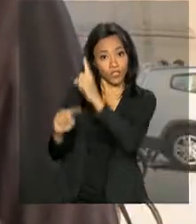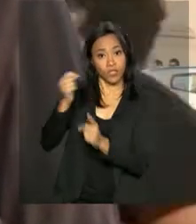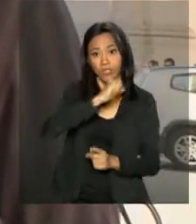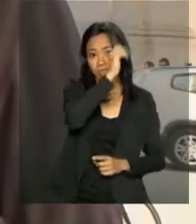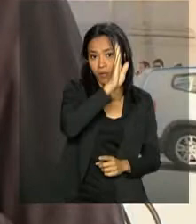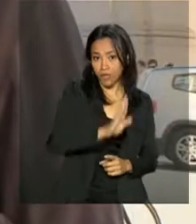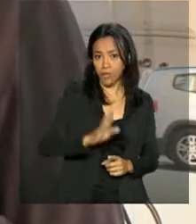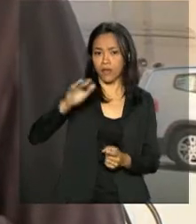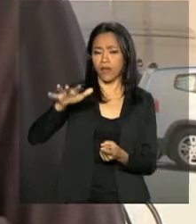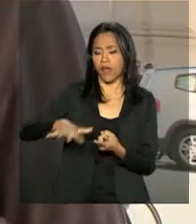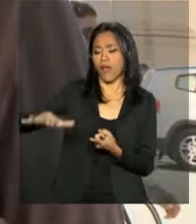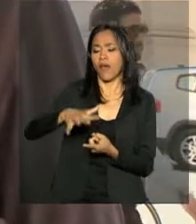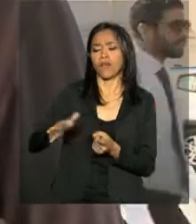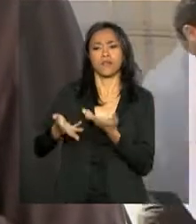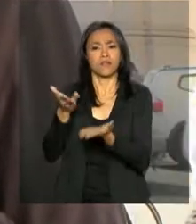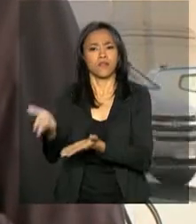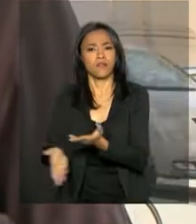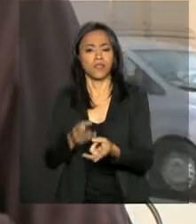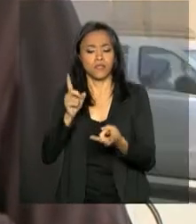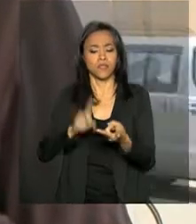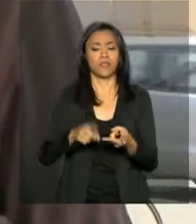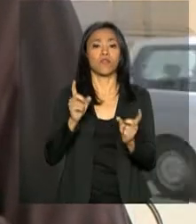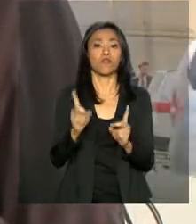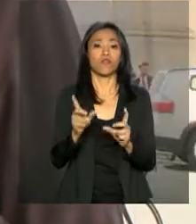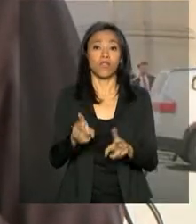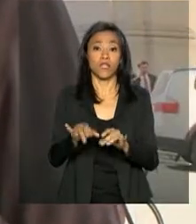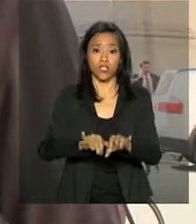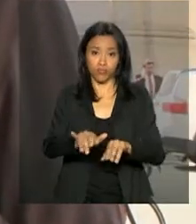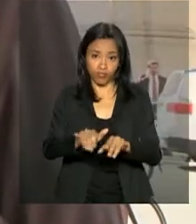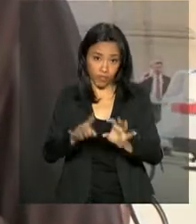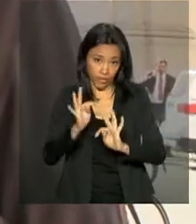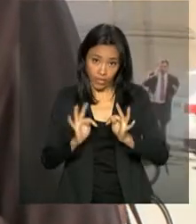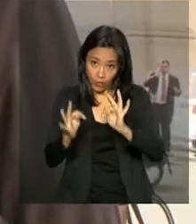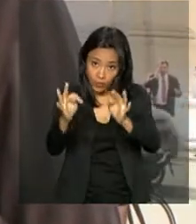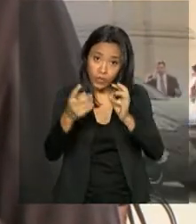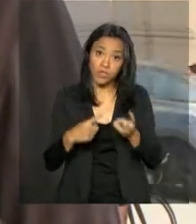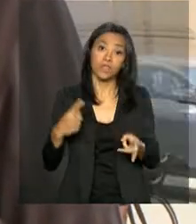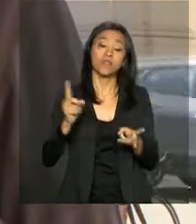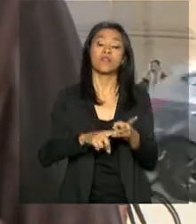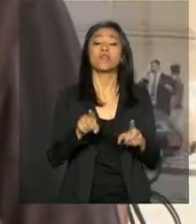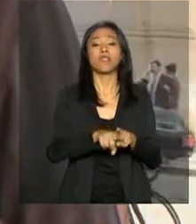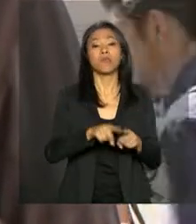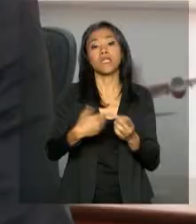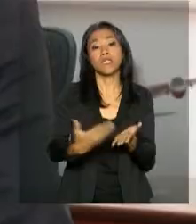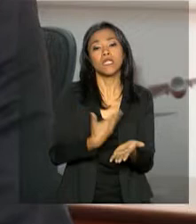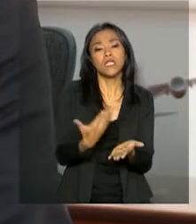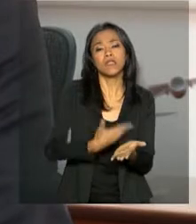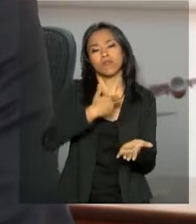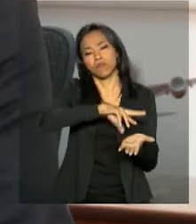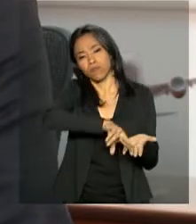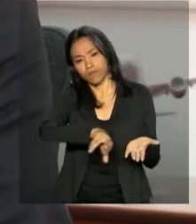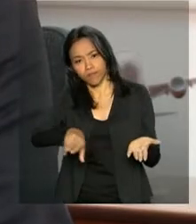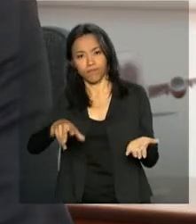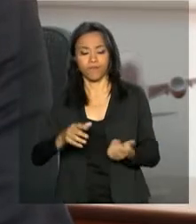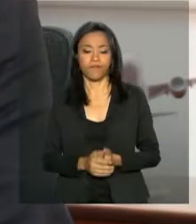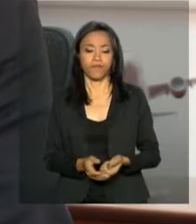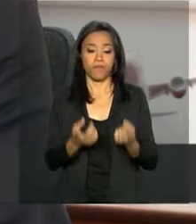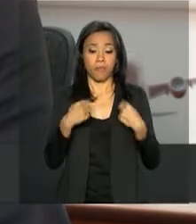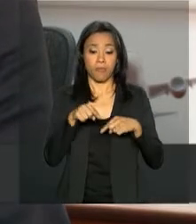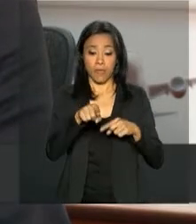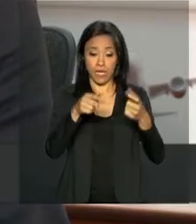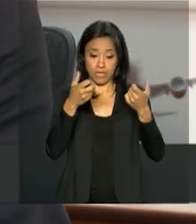serviços comércio eletrônico ela e comunicações e propriedades intelectuais é um acordo